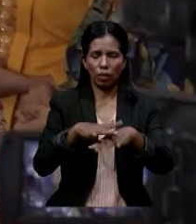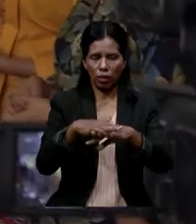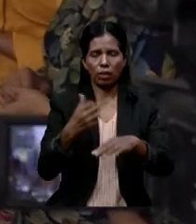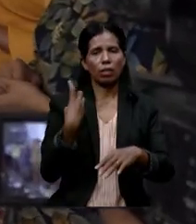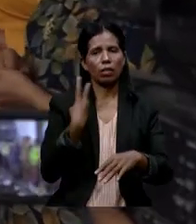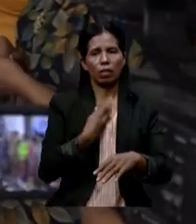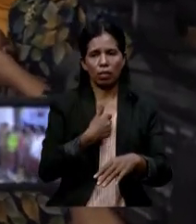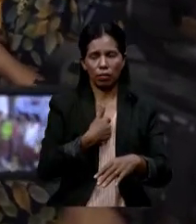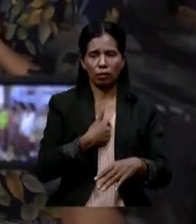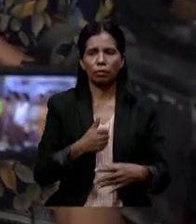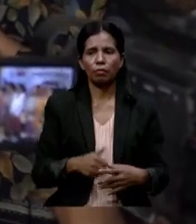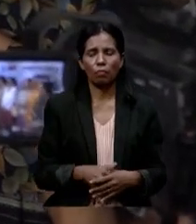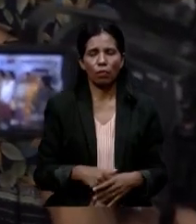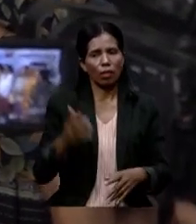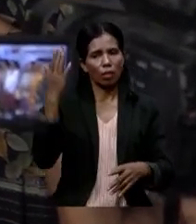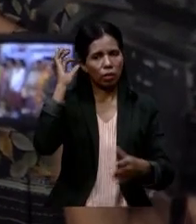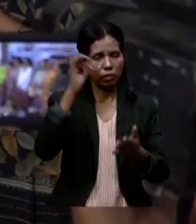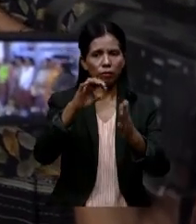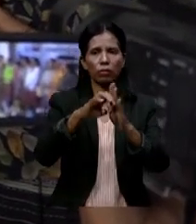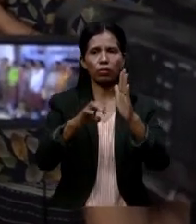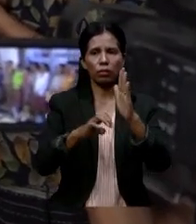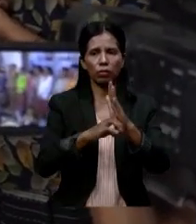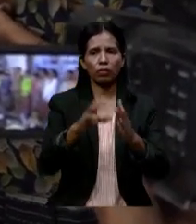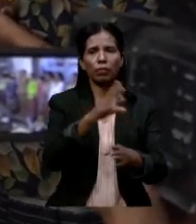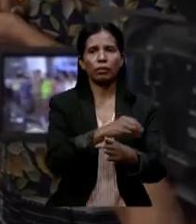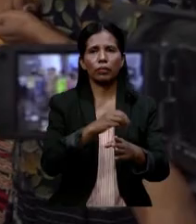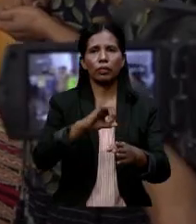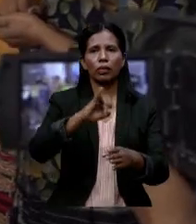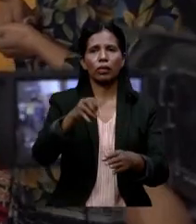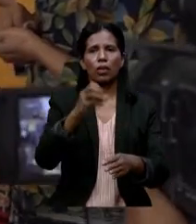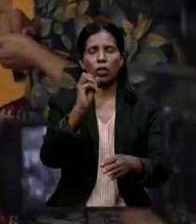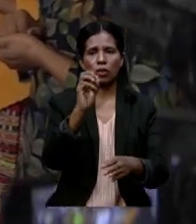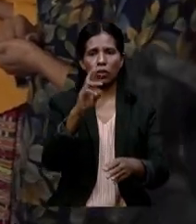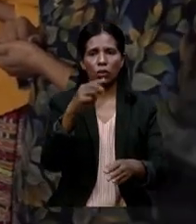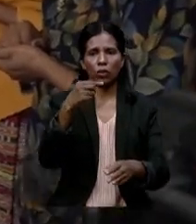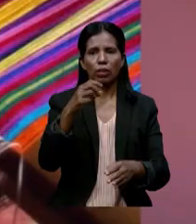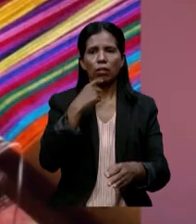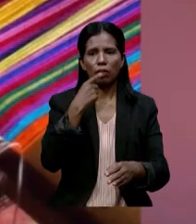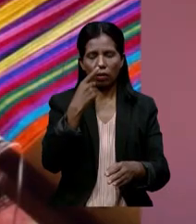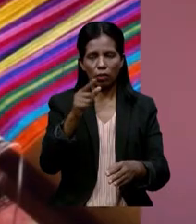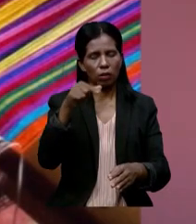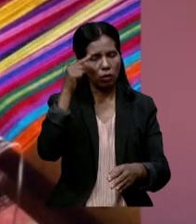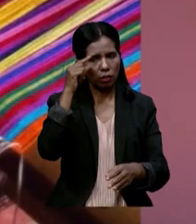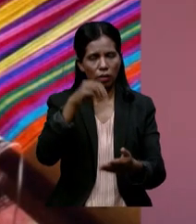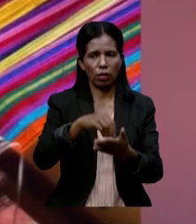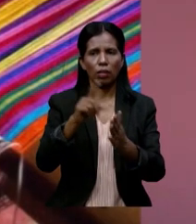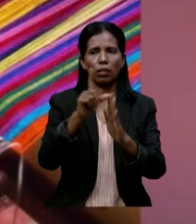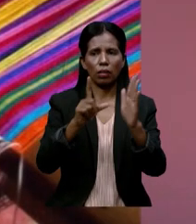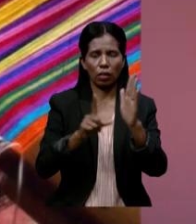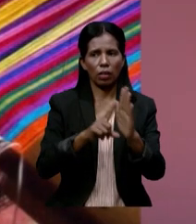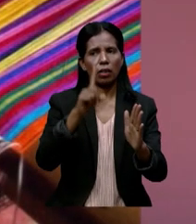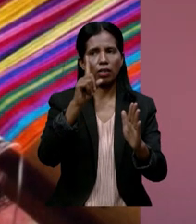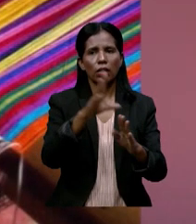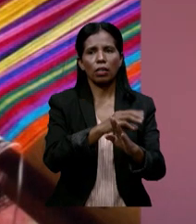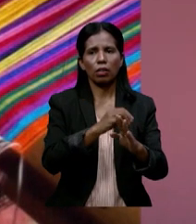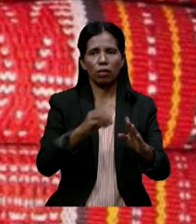donin. Antes ne secretário de Estado de Arte e Cultura Jorge Soares Cristóvão ateten governo se cria decreto lei ide ho di